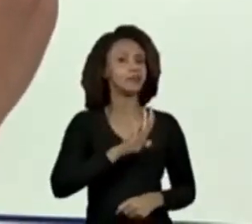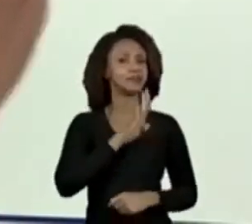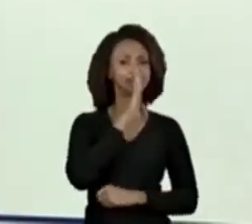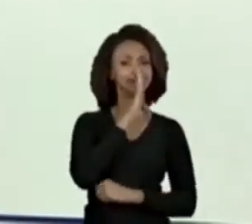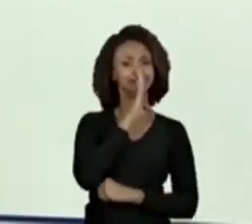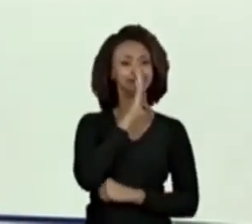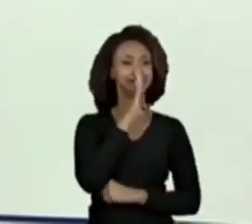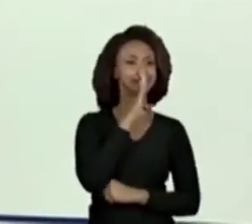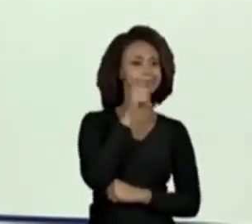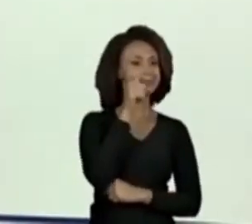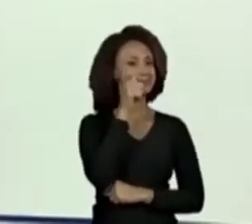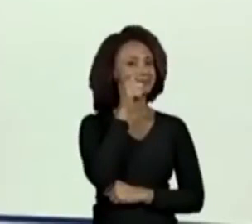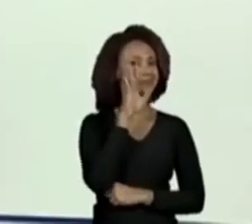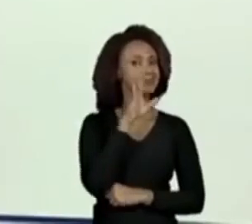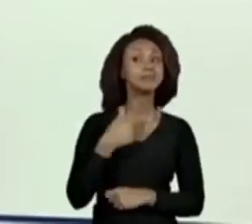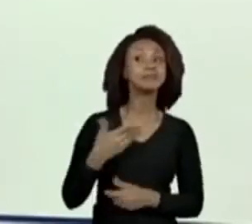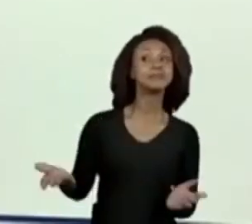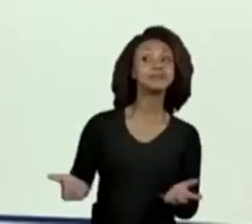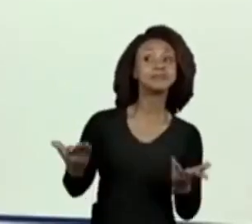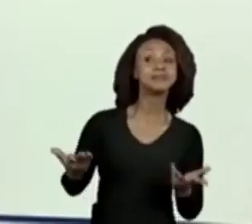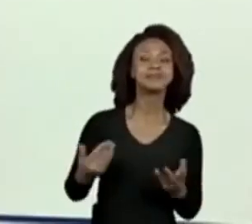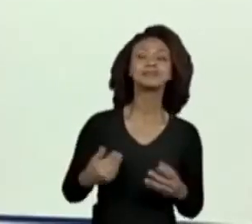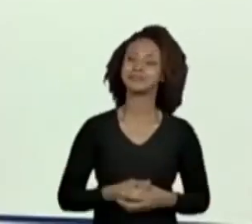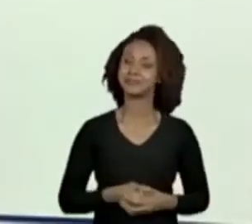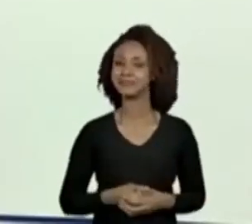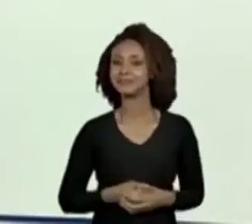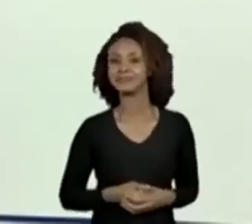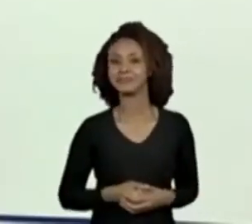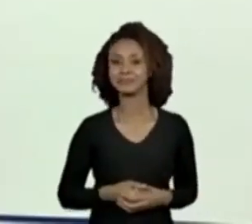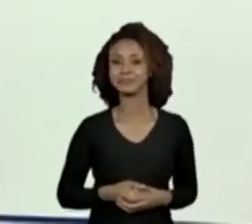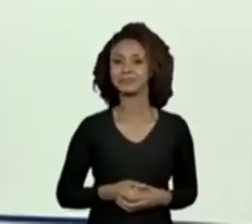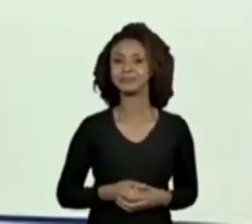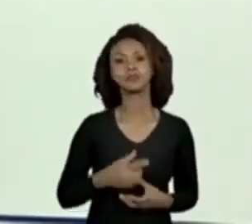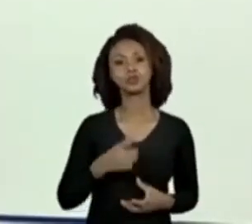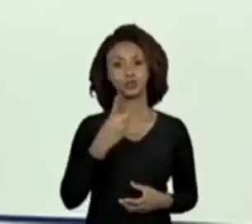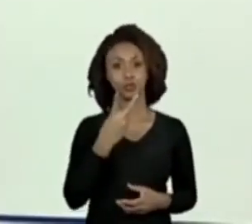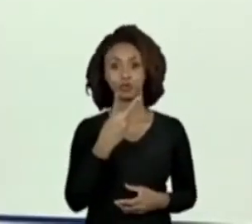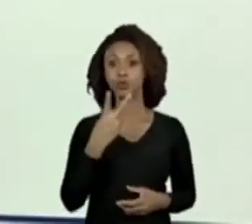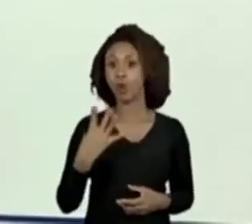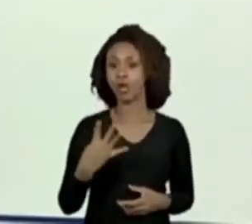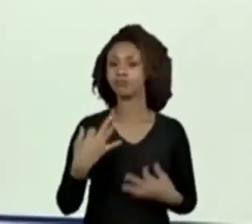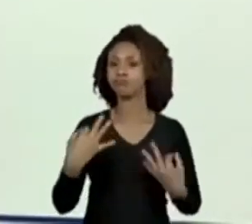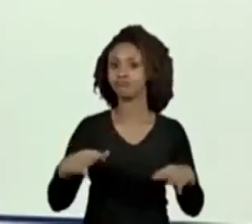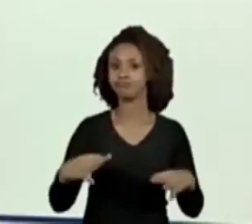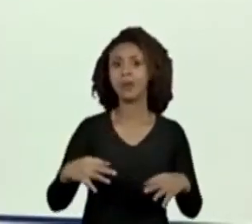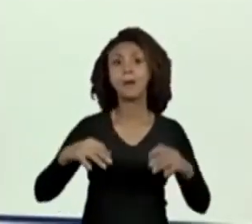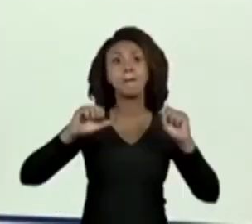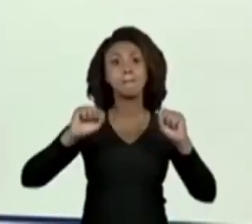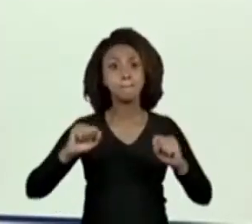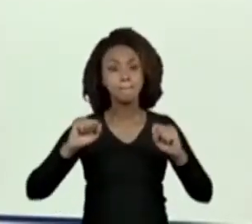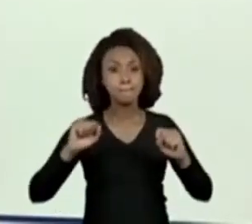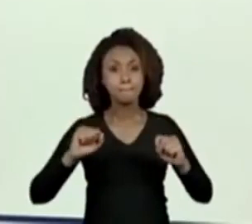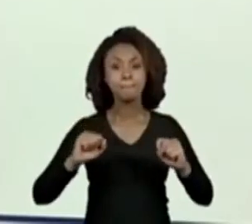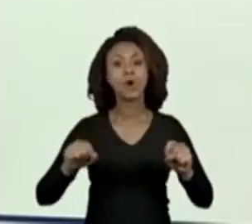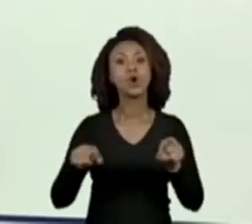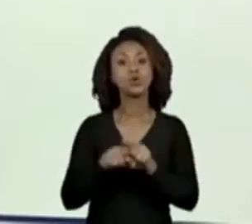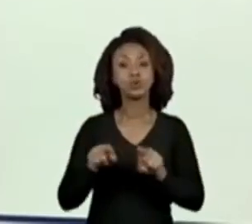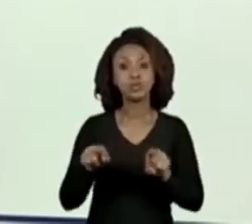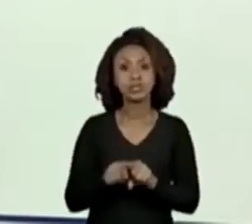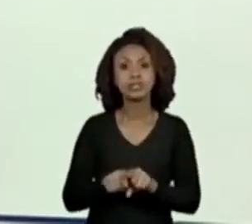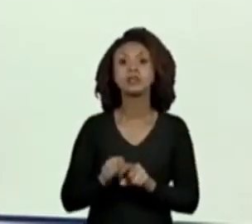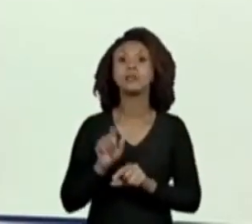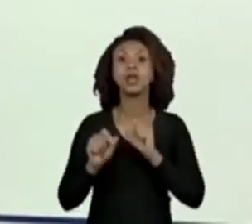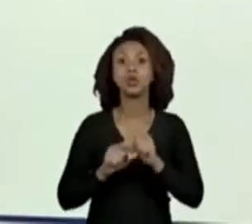aula hoje. Muito bem. Eu posso fazer essa soma decompondo os números?